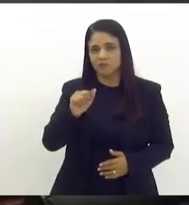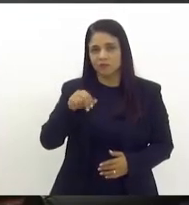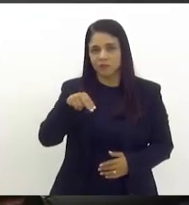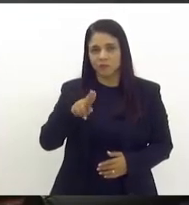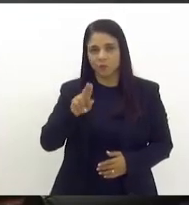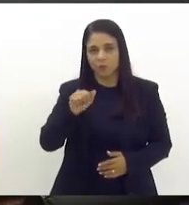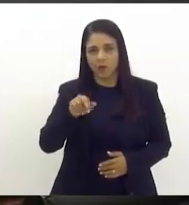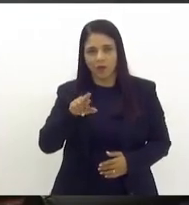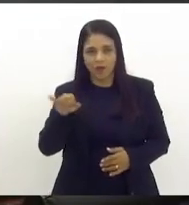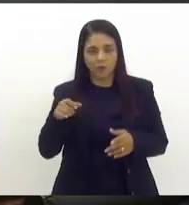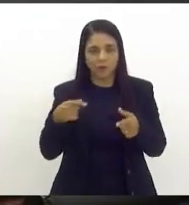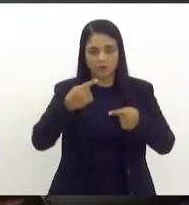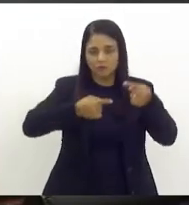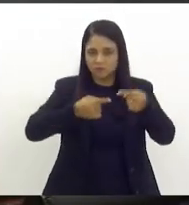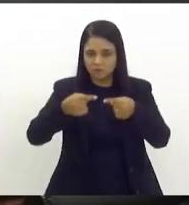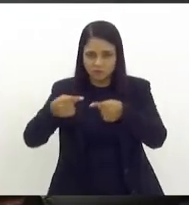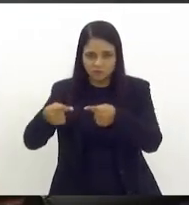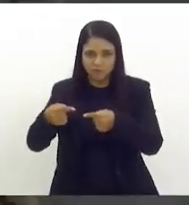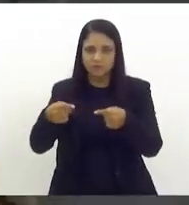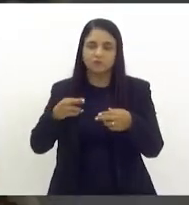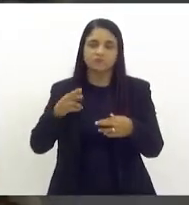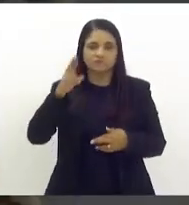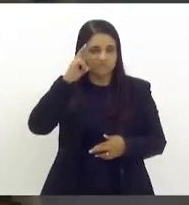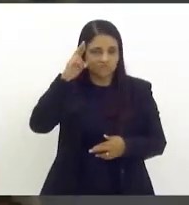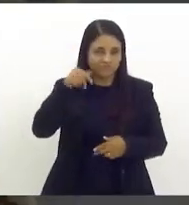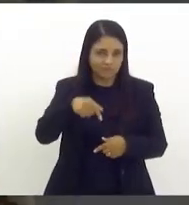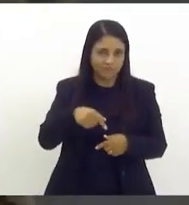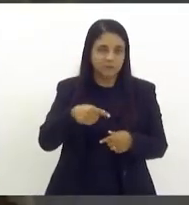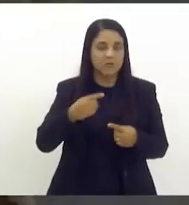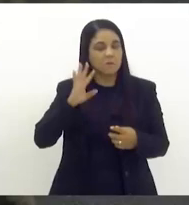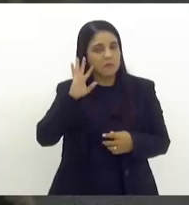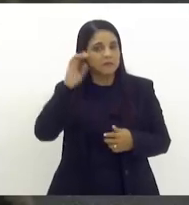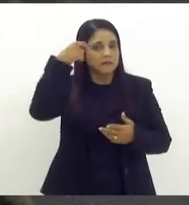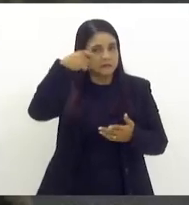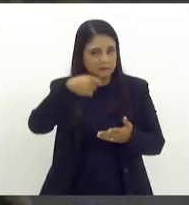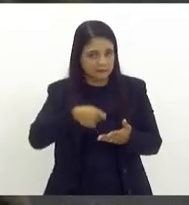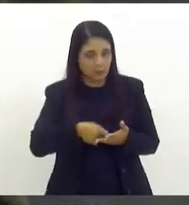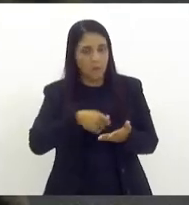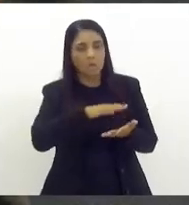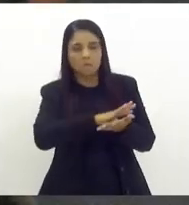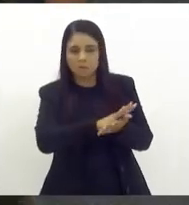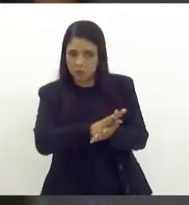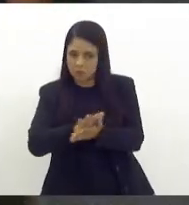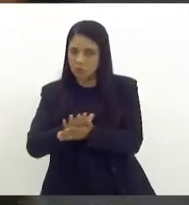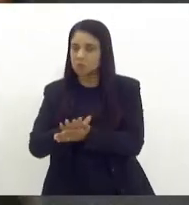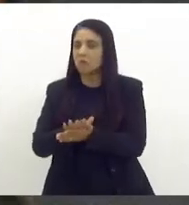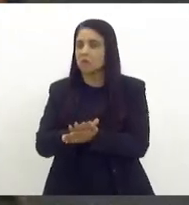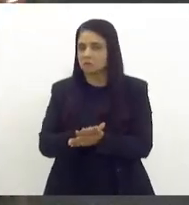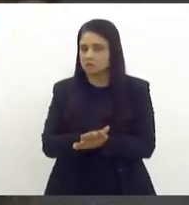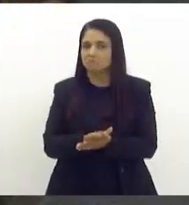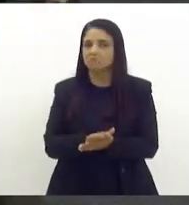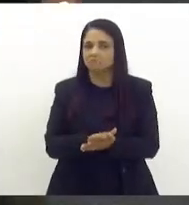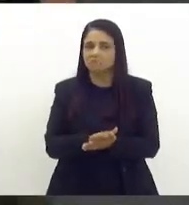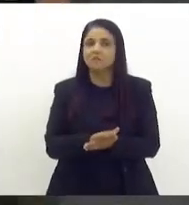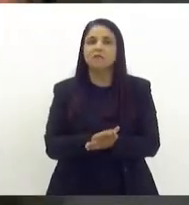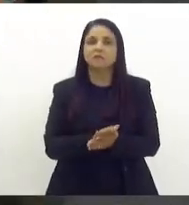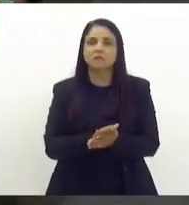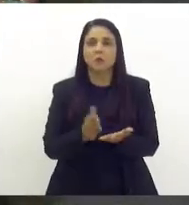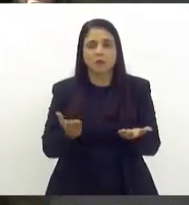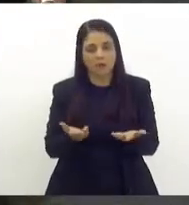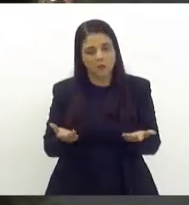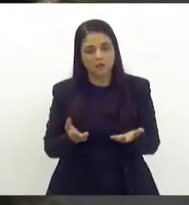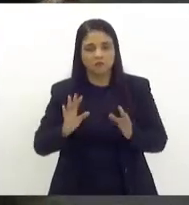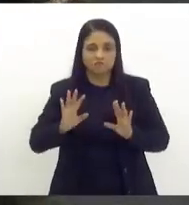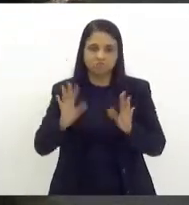porque é verdade que essa decisão foi uma decisão preconceituosa e a gente tem que saudar aqui